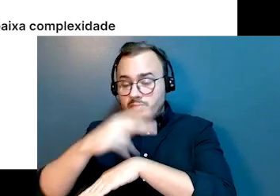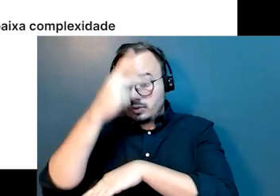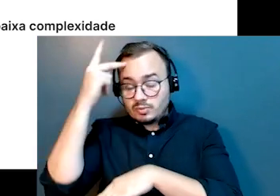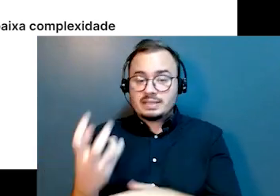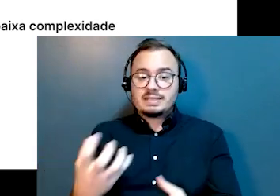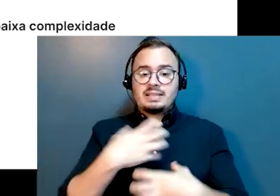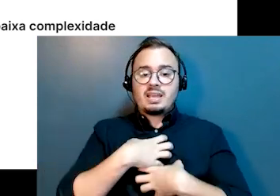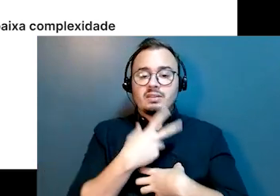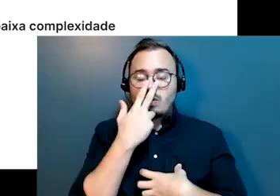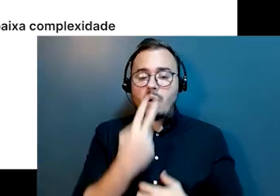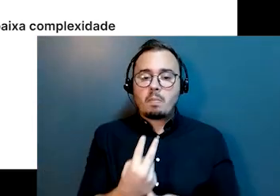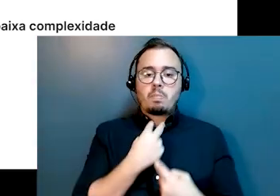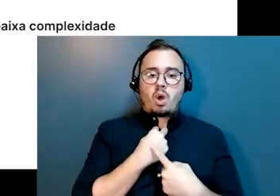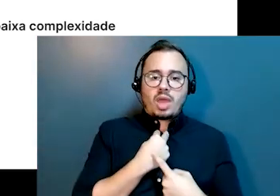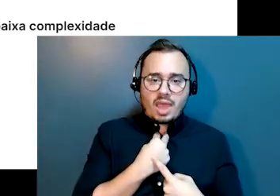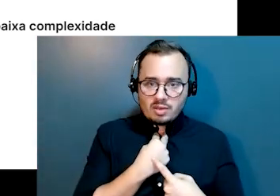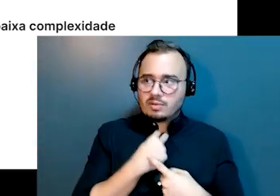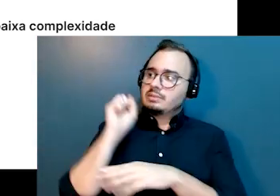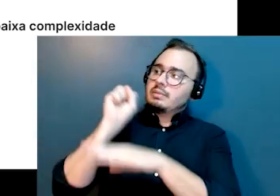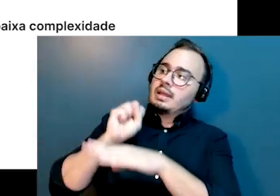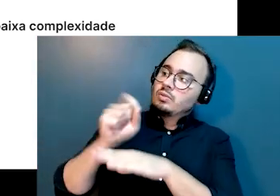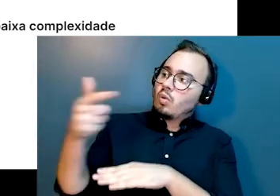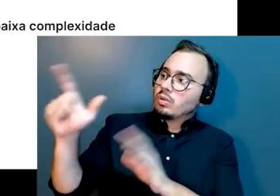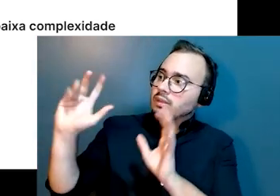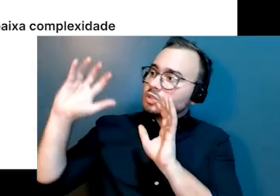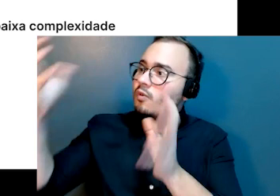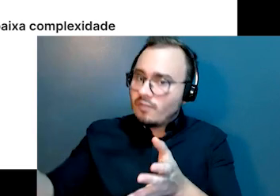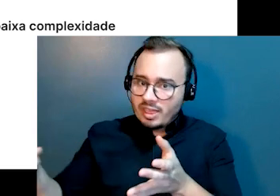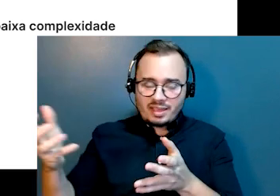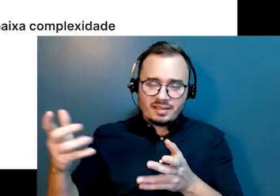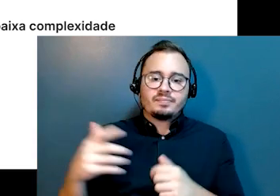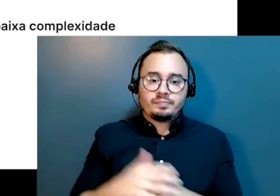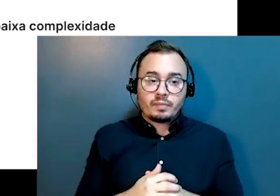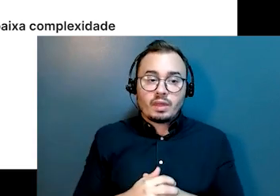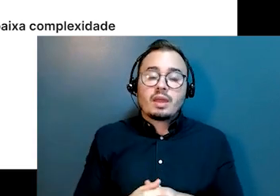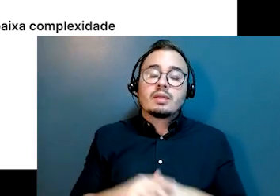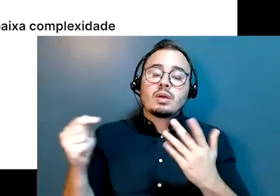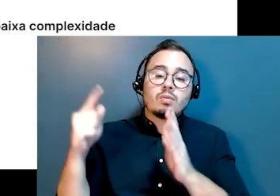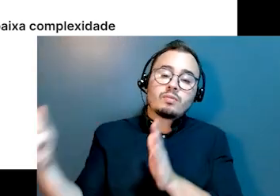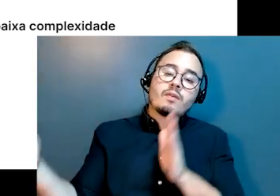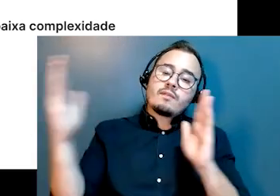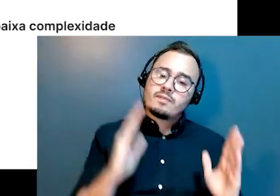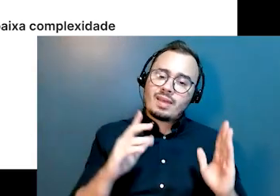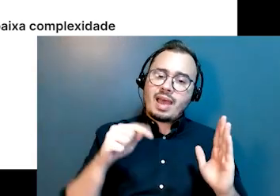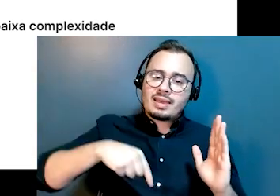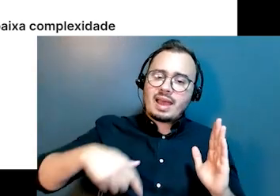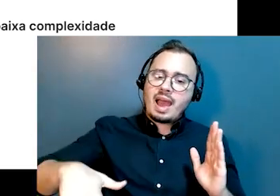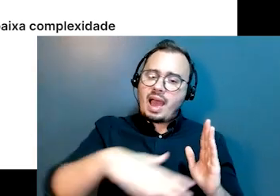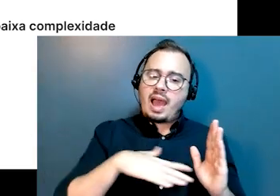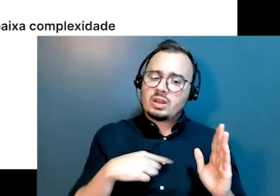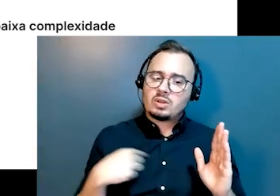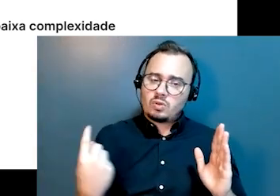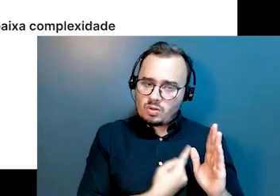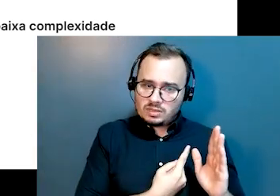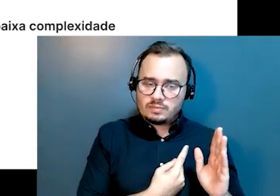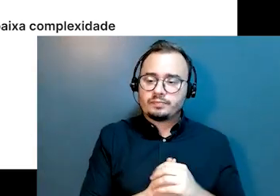especialista, multidisciplinar, vamos pensar como é que são os projetos que nós atuamos. Então, eu vi 2 tipos de projetos, assim,